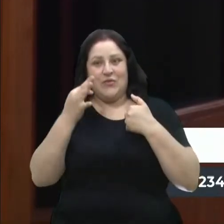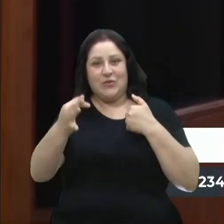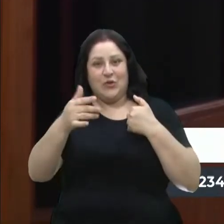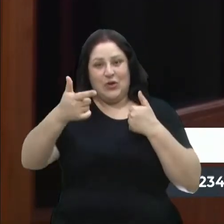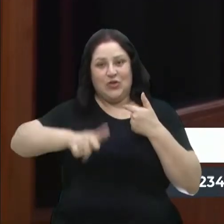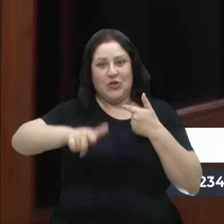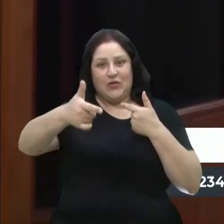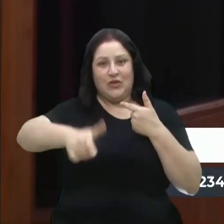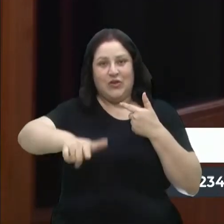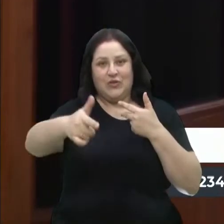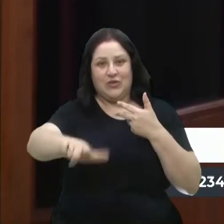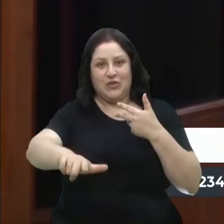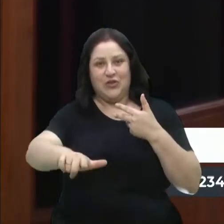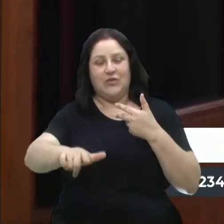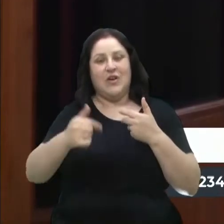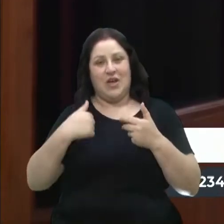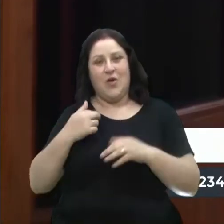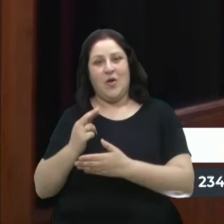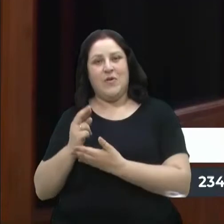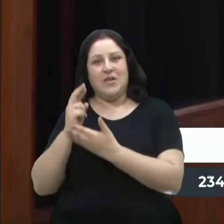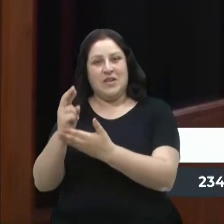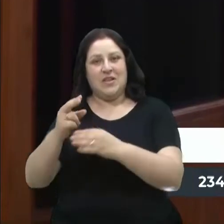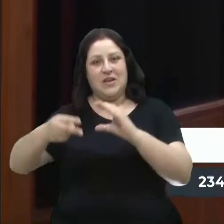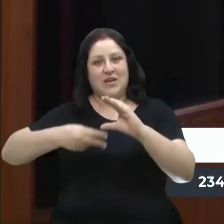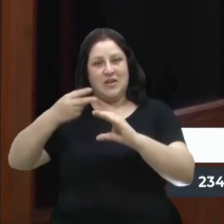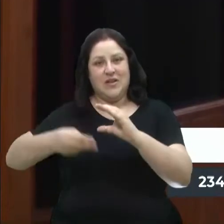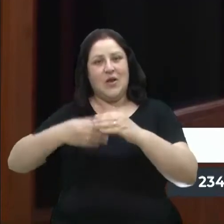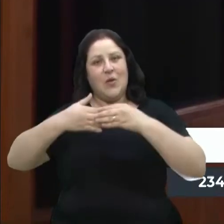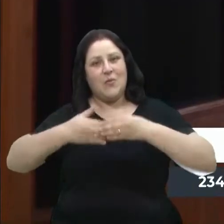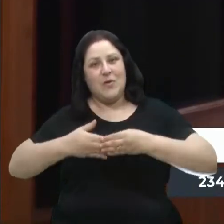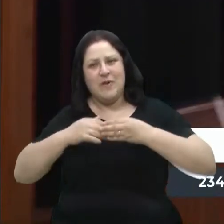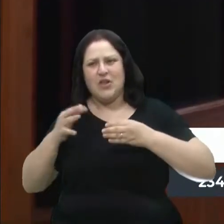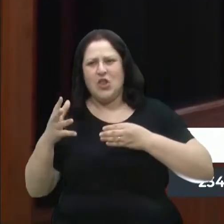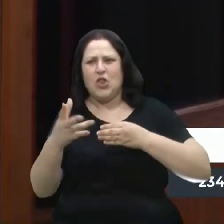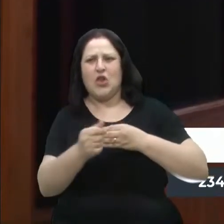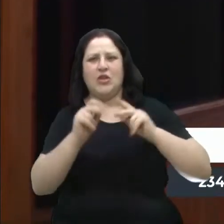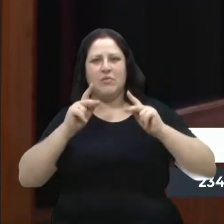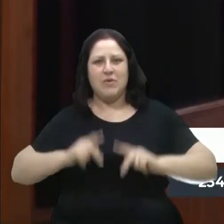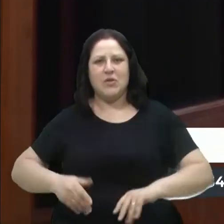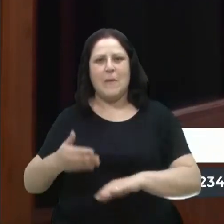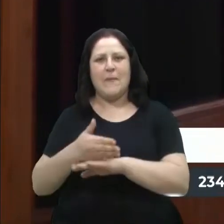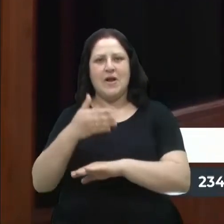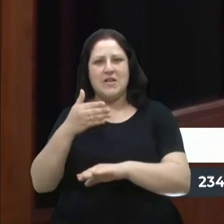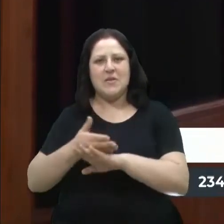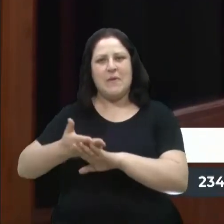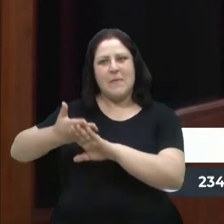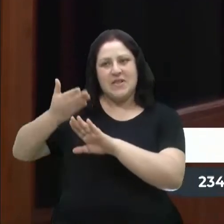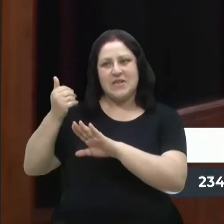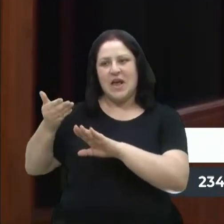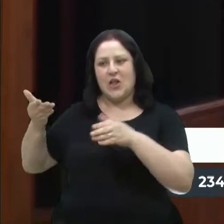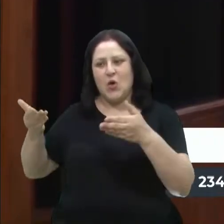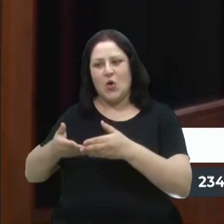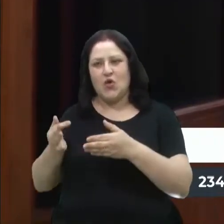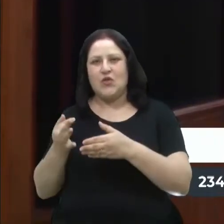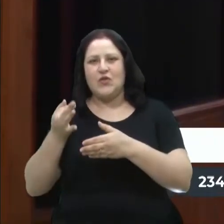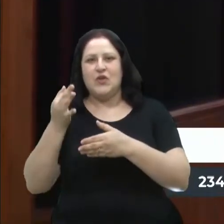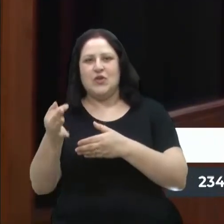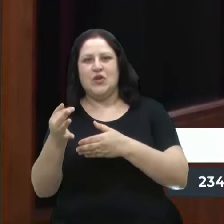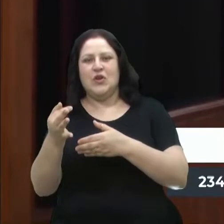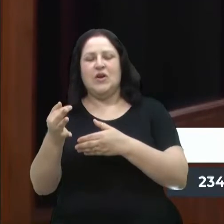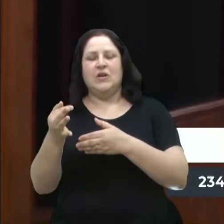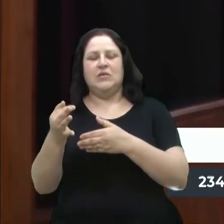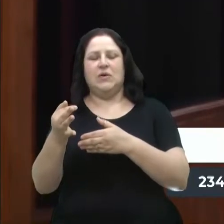felicito a todos e todas que de alguma forma fizeram e fazem parte da escola e da comunidade Alfredo Belisário PDF